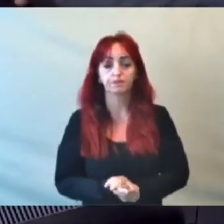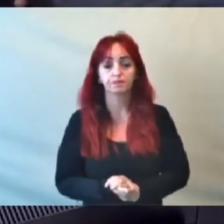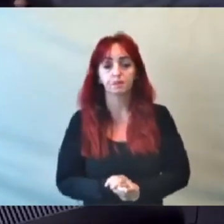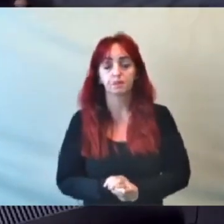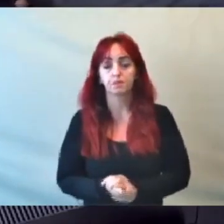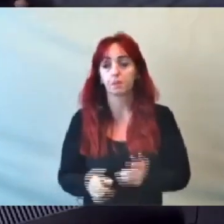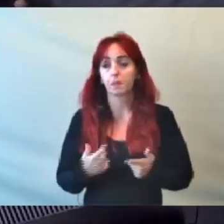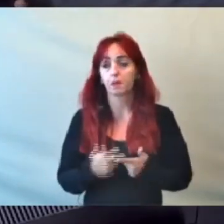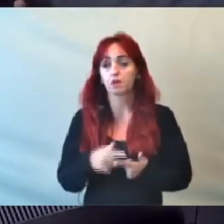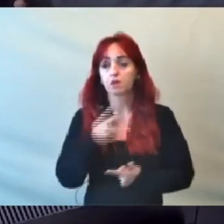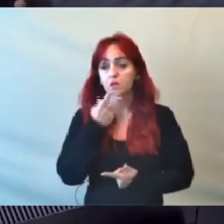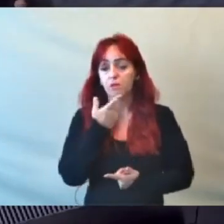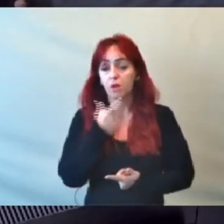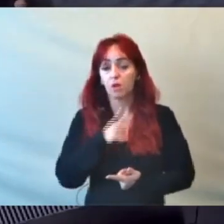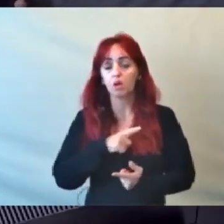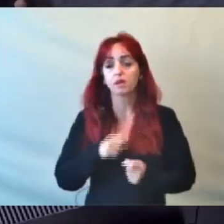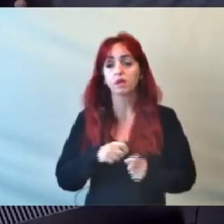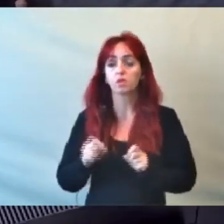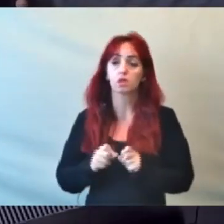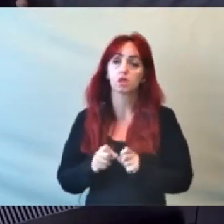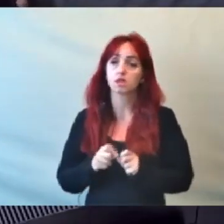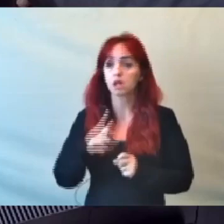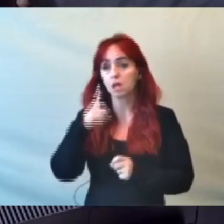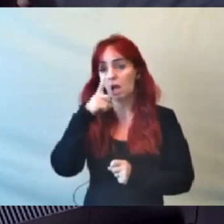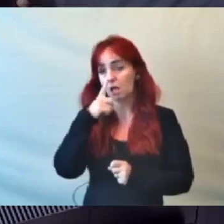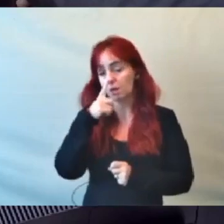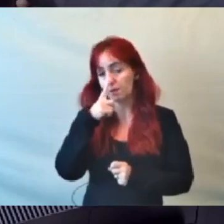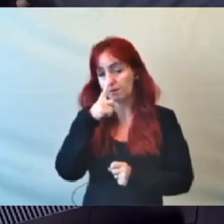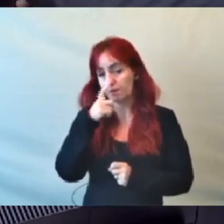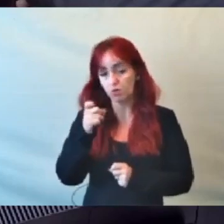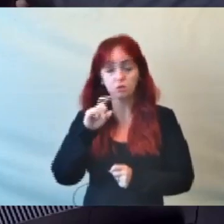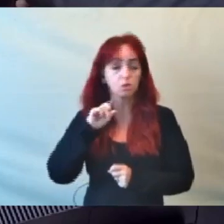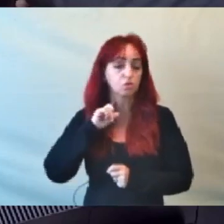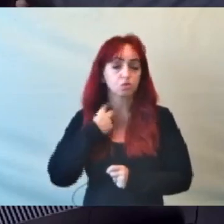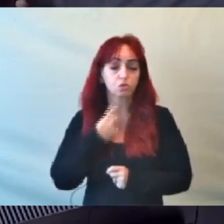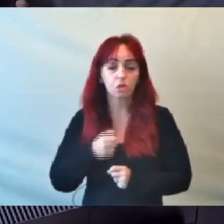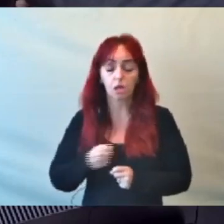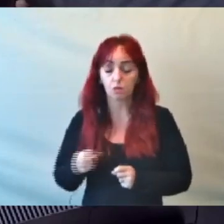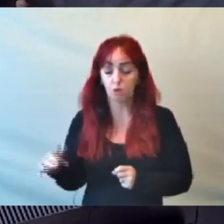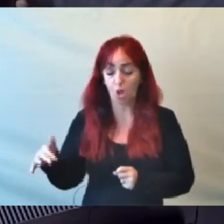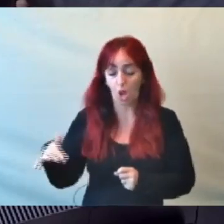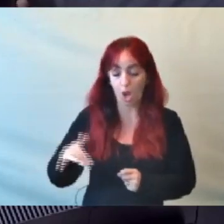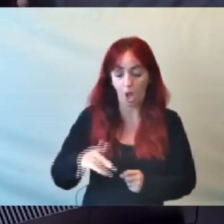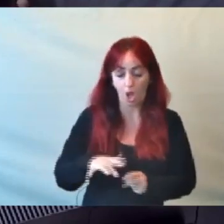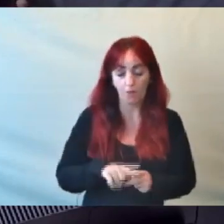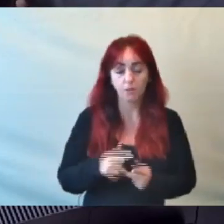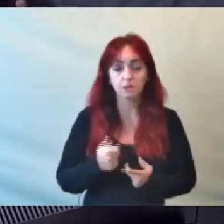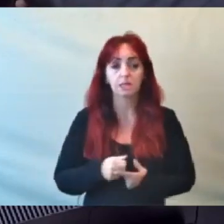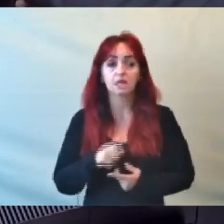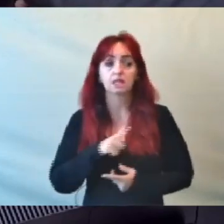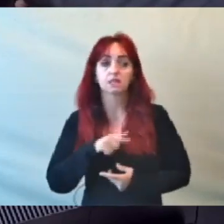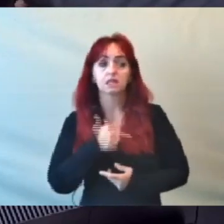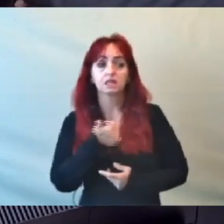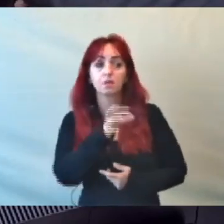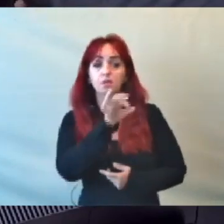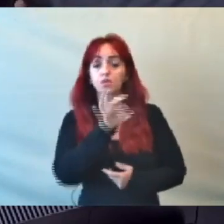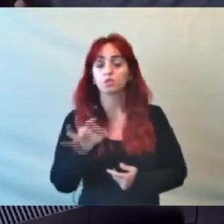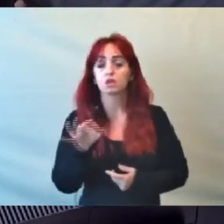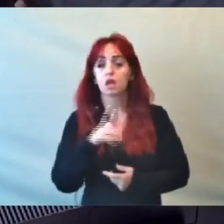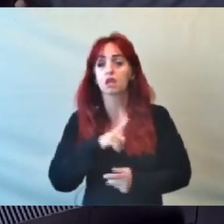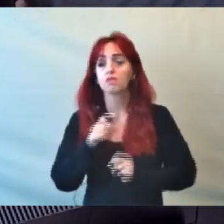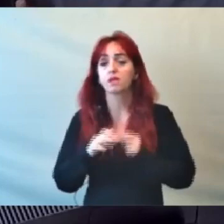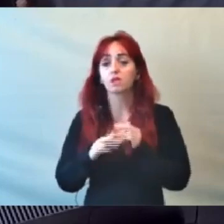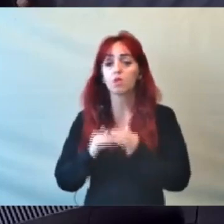difusa. E, ainda quando nós estivermos captando 100%, nós vamos ter um alto índice de